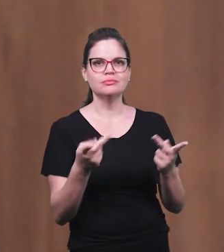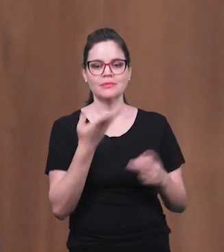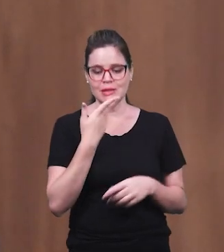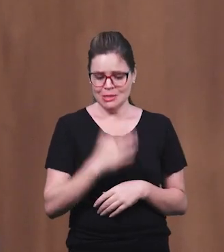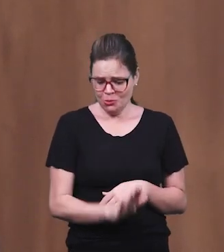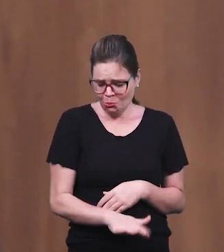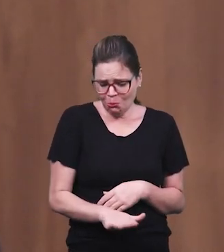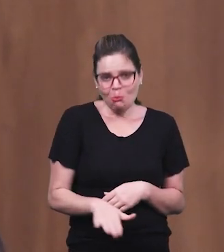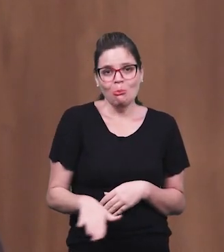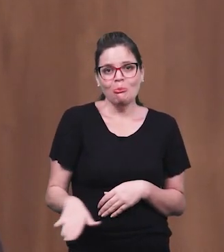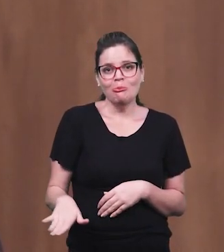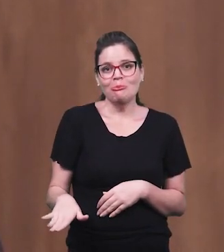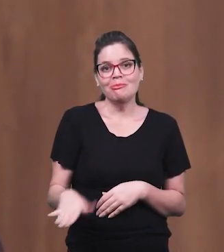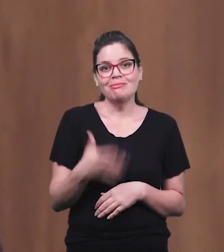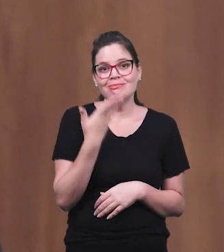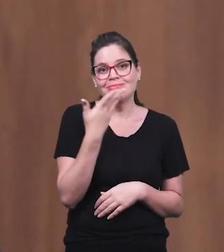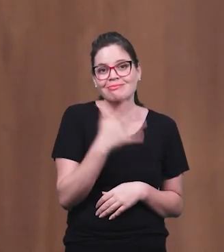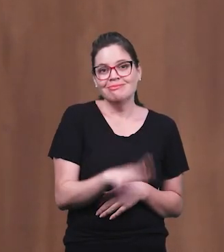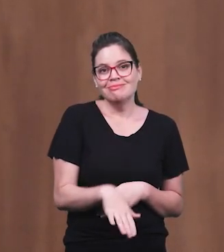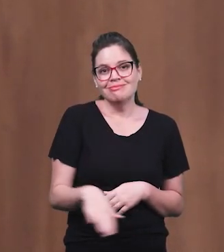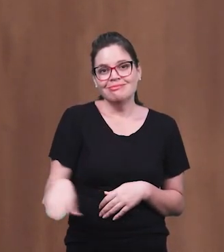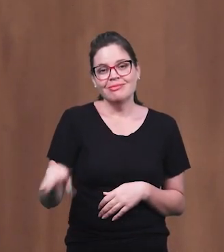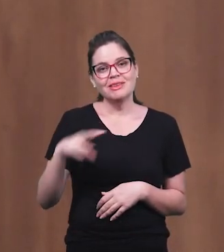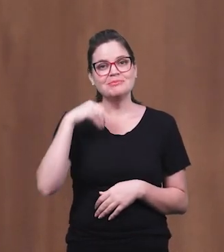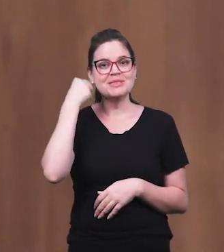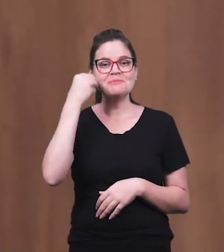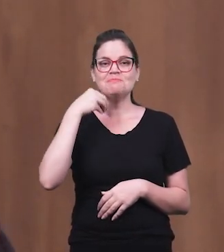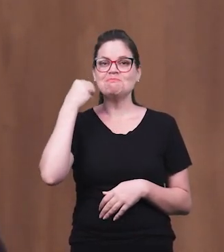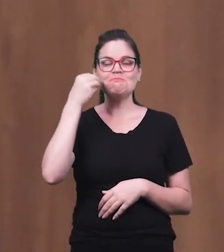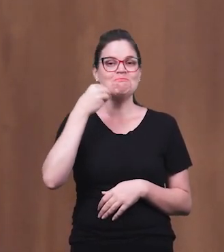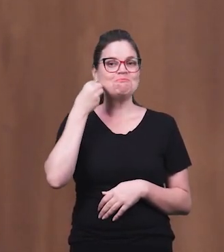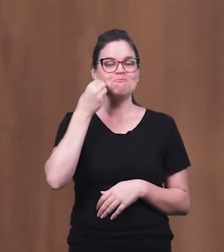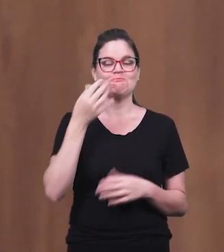criancinhas pequenininhas, né? E assim, é uma experiência